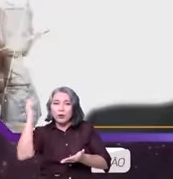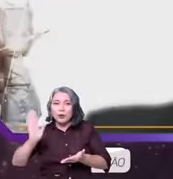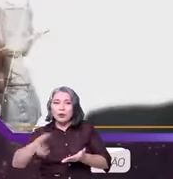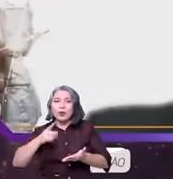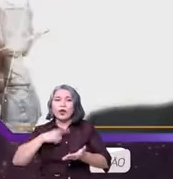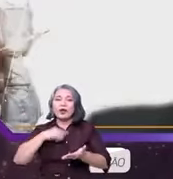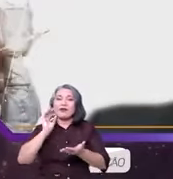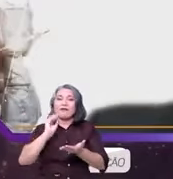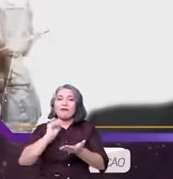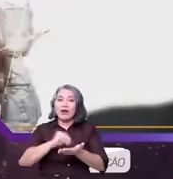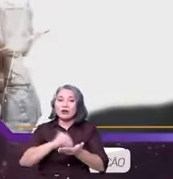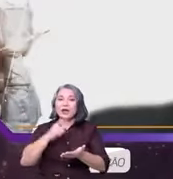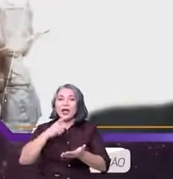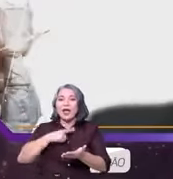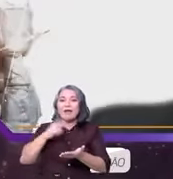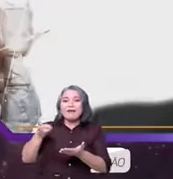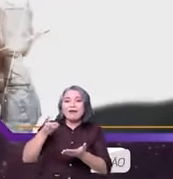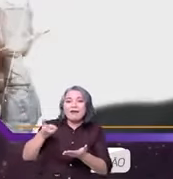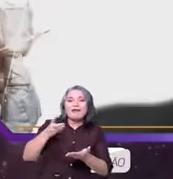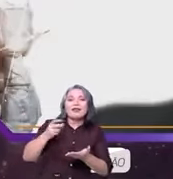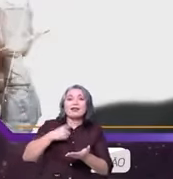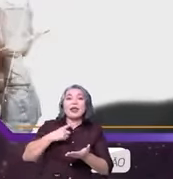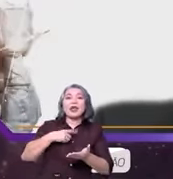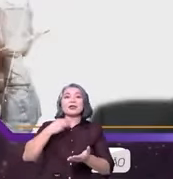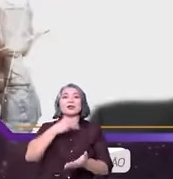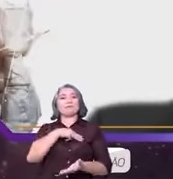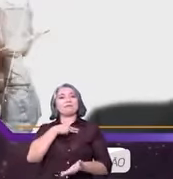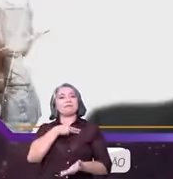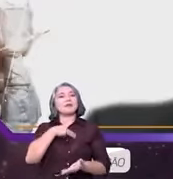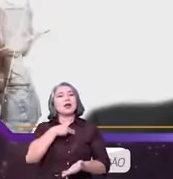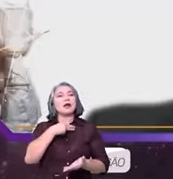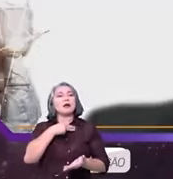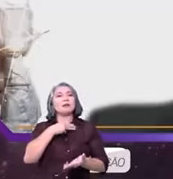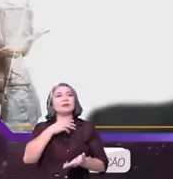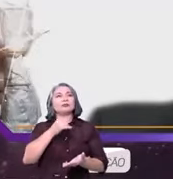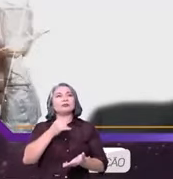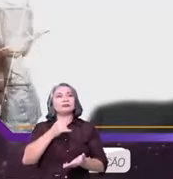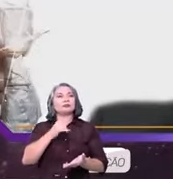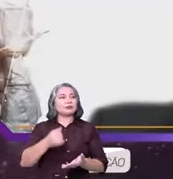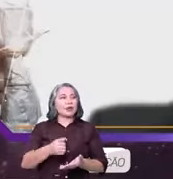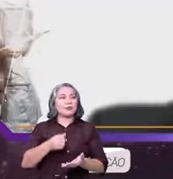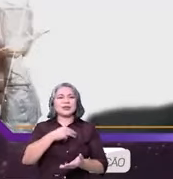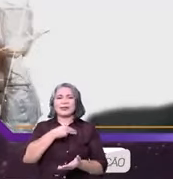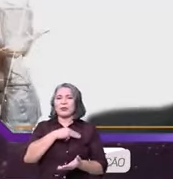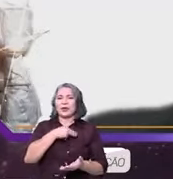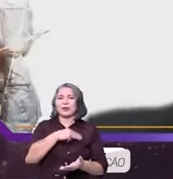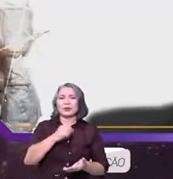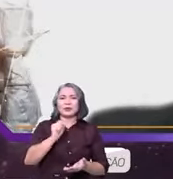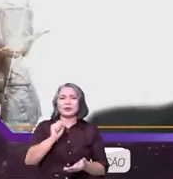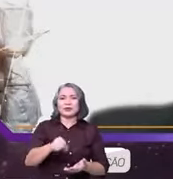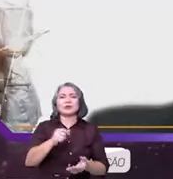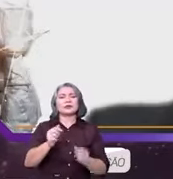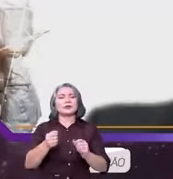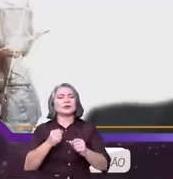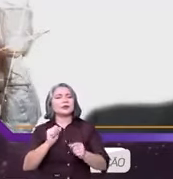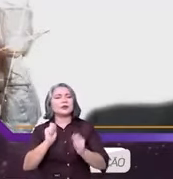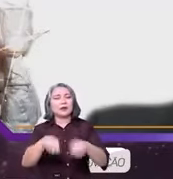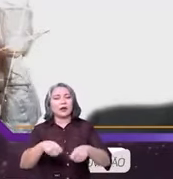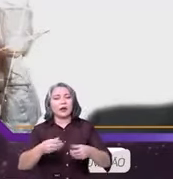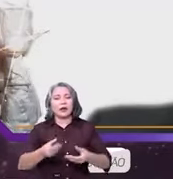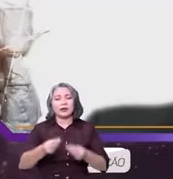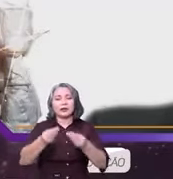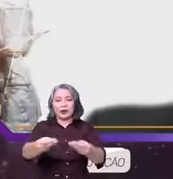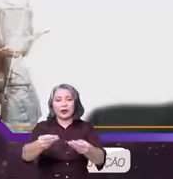é ter a ambição e manter essa ambição, mas perder a entrega. O que se perde nesse caminho é a entrega.